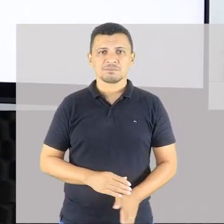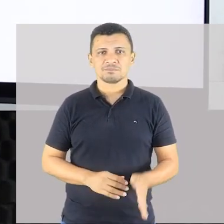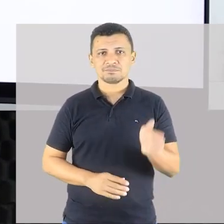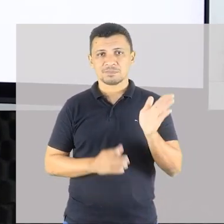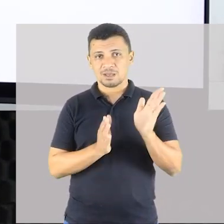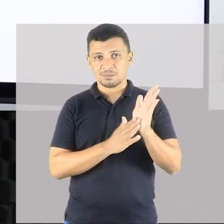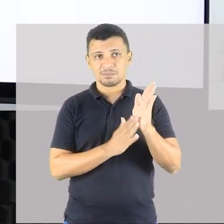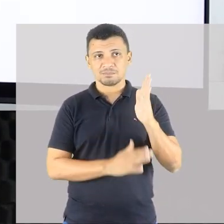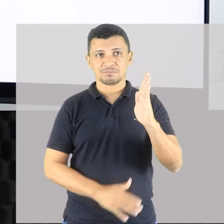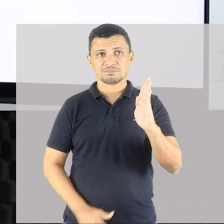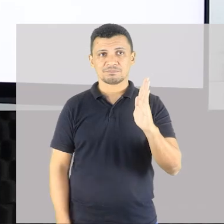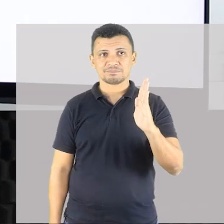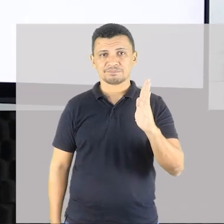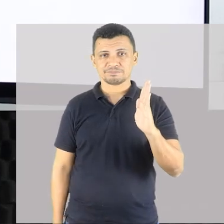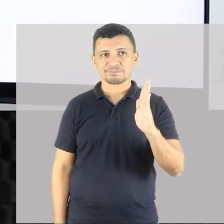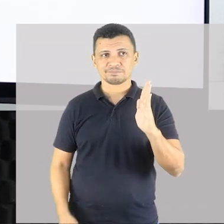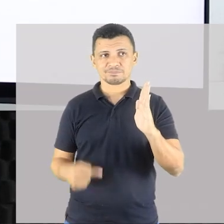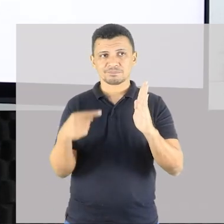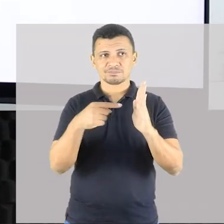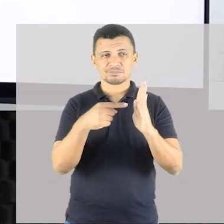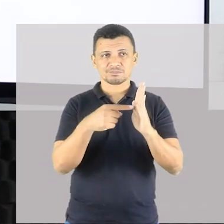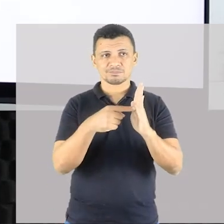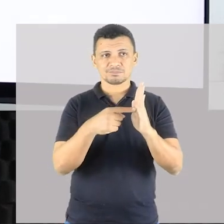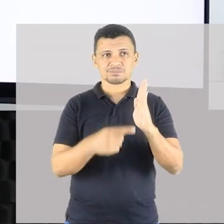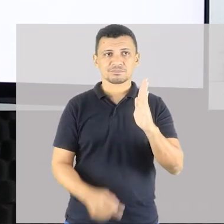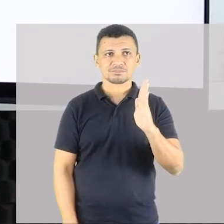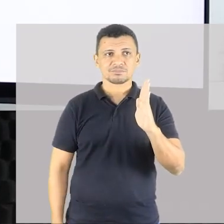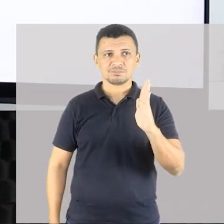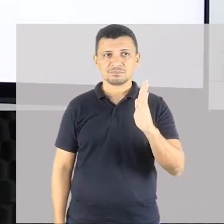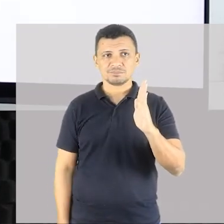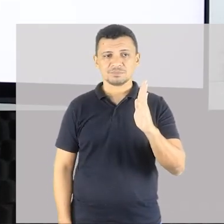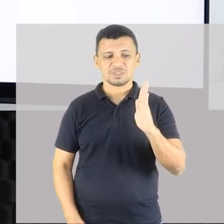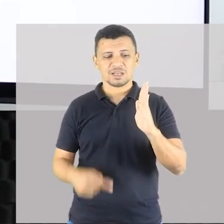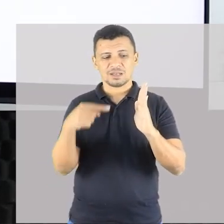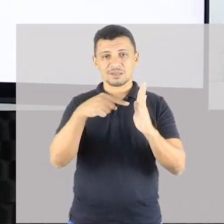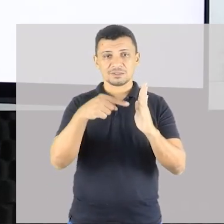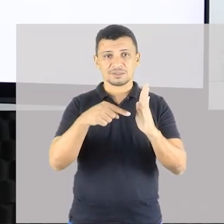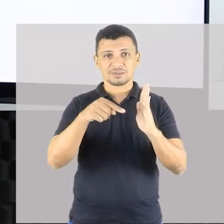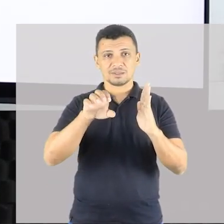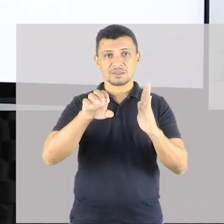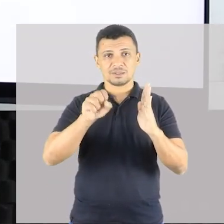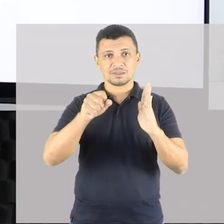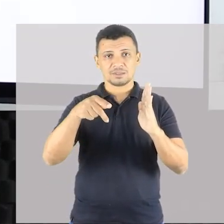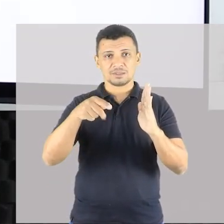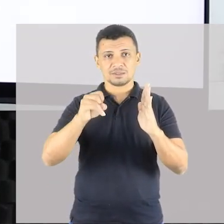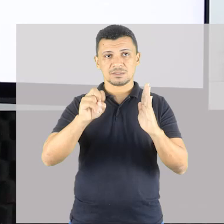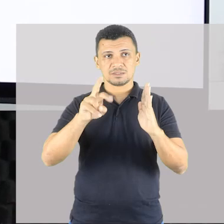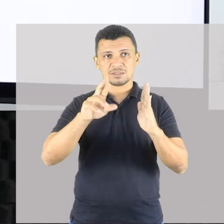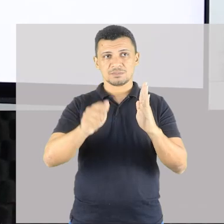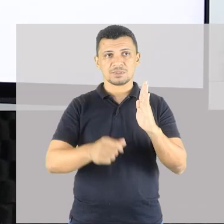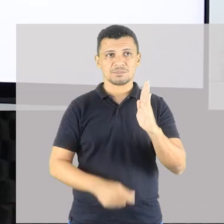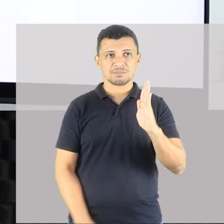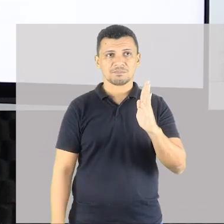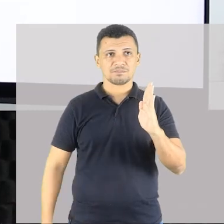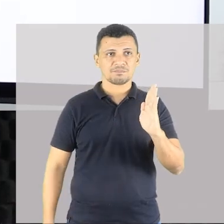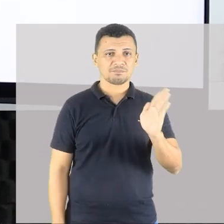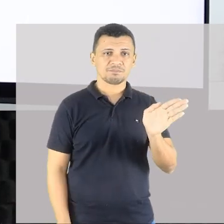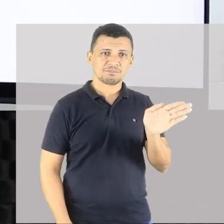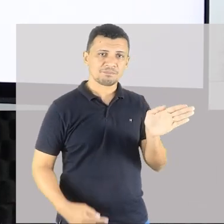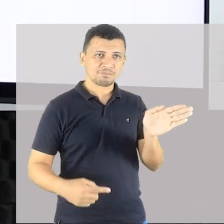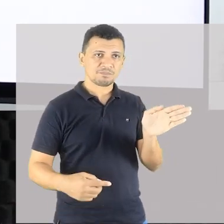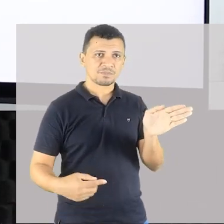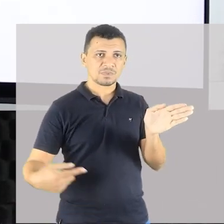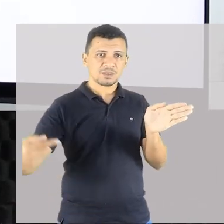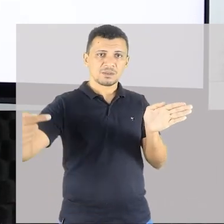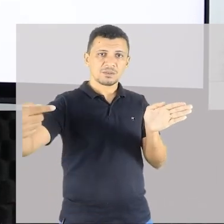Aqui minha mão, a espira. Aqui minha mão é a espira, né? As linhas de campo estão aqui, ó. Se elas